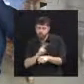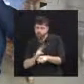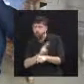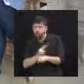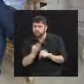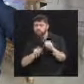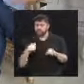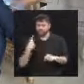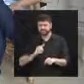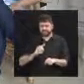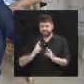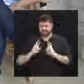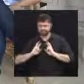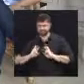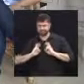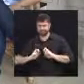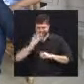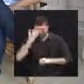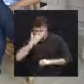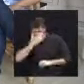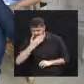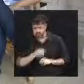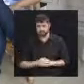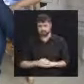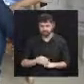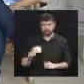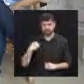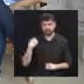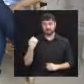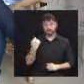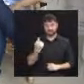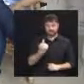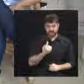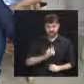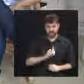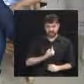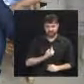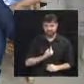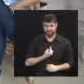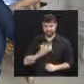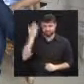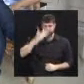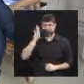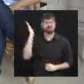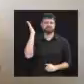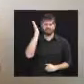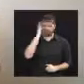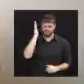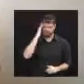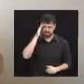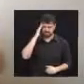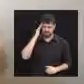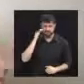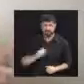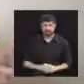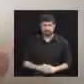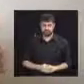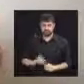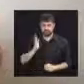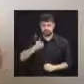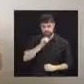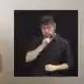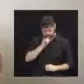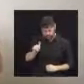a gente não vê. Na verdade, o que a gente não vê, mas que a gente sabe. Como eu lhe